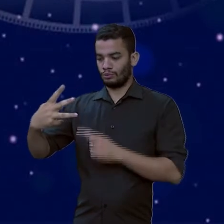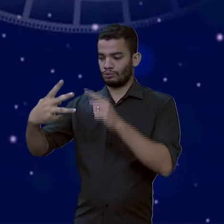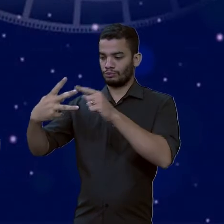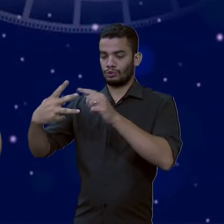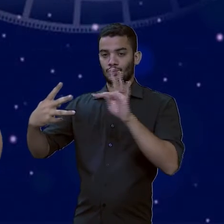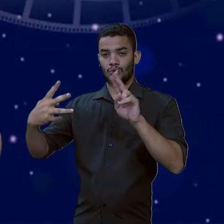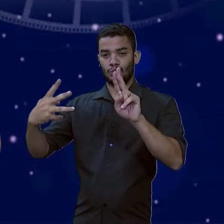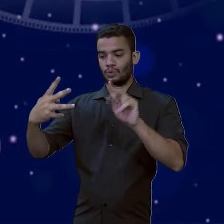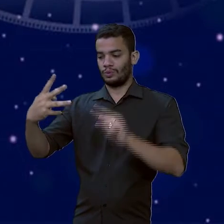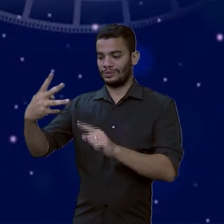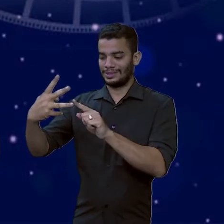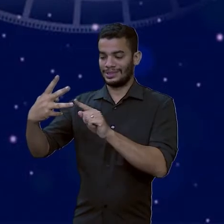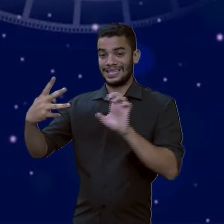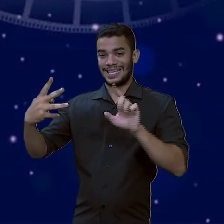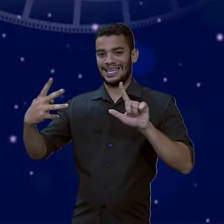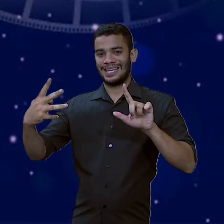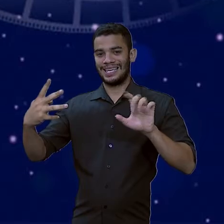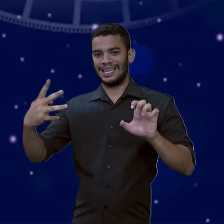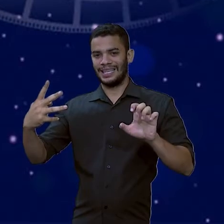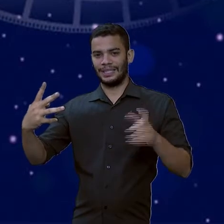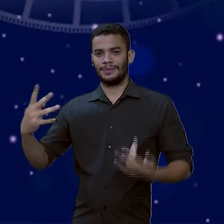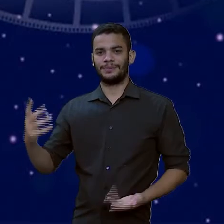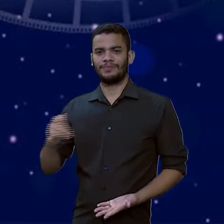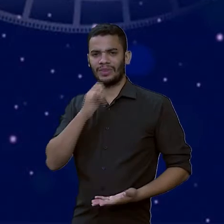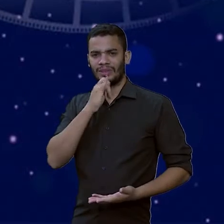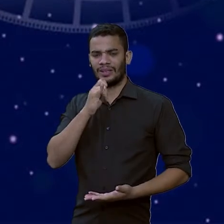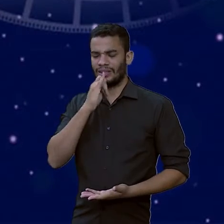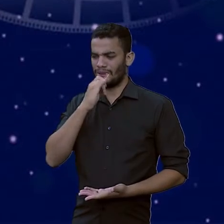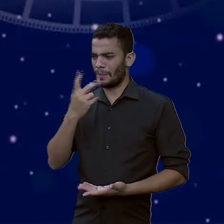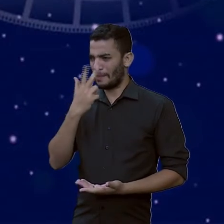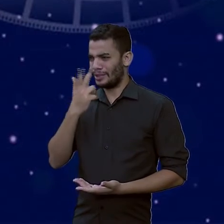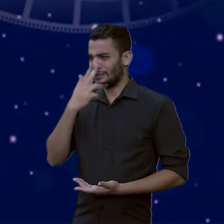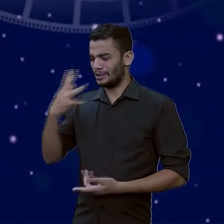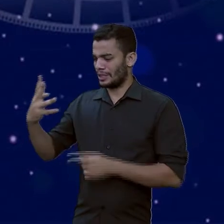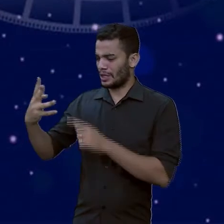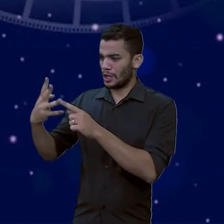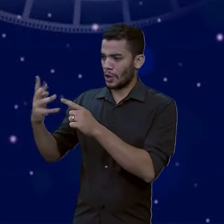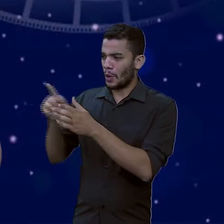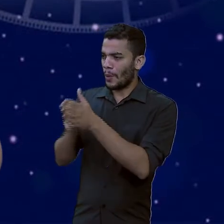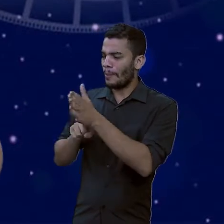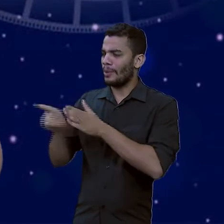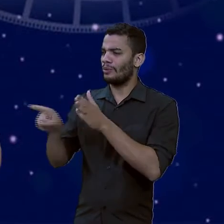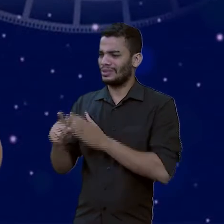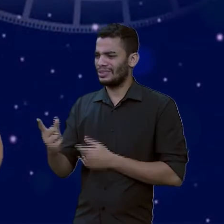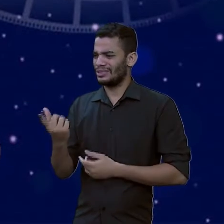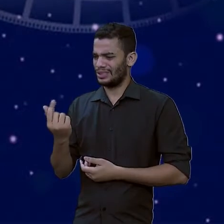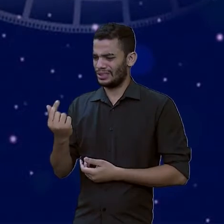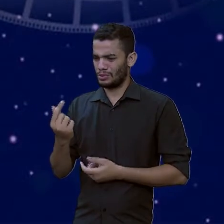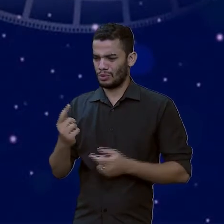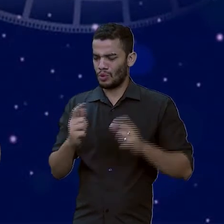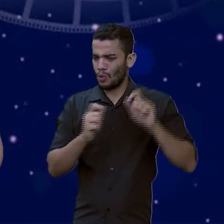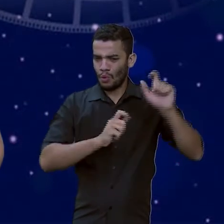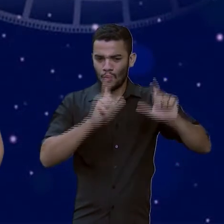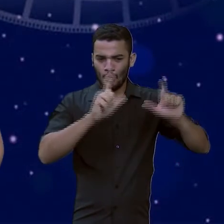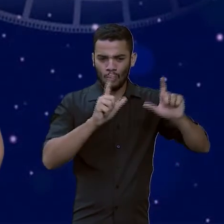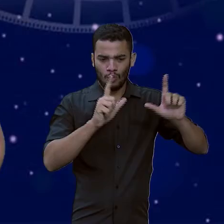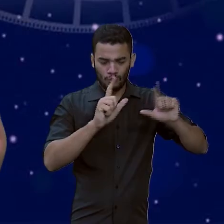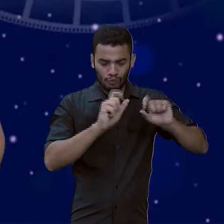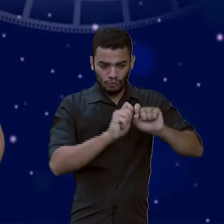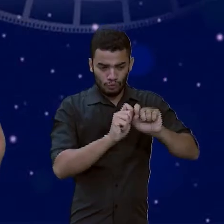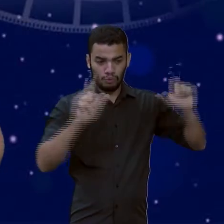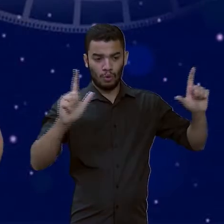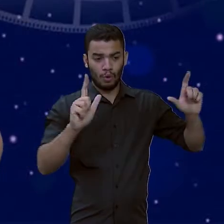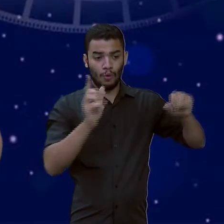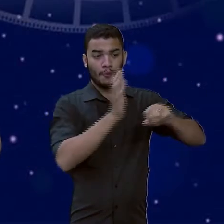plural, eles. Exemplo, quanto custa a entrada para o cinema? Quanto, estudante? É um exemplo de